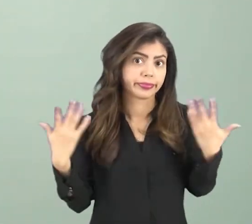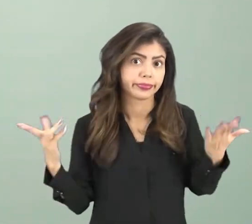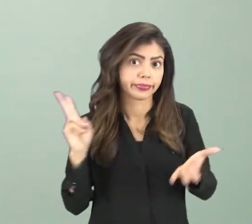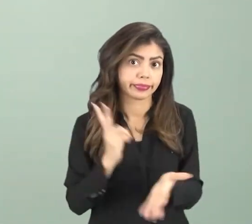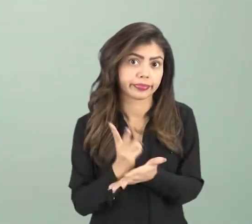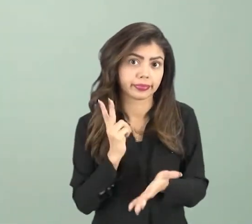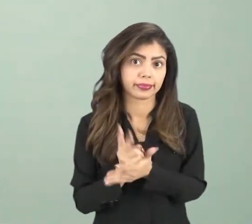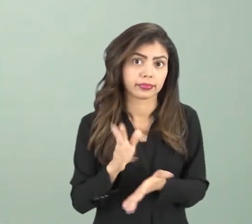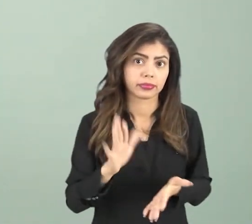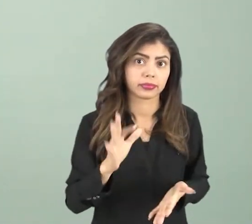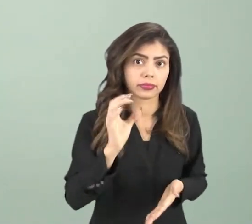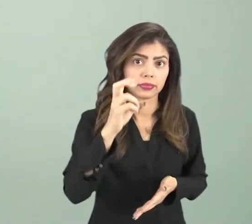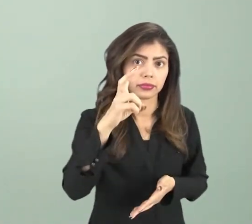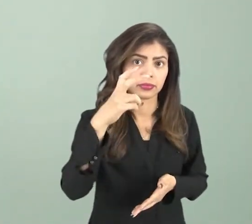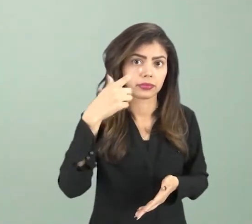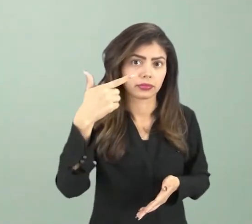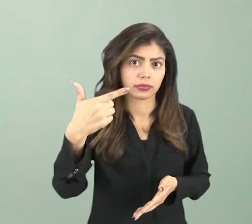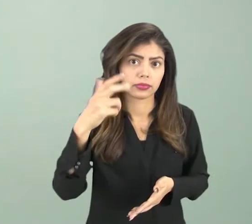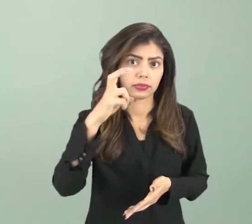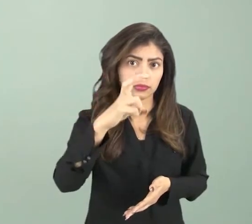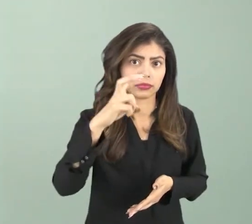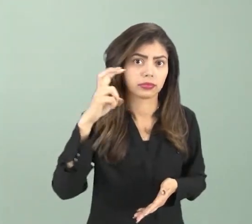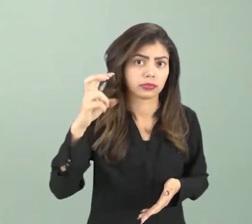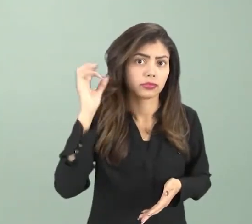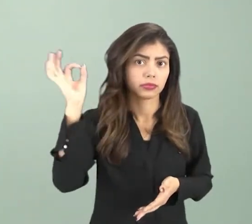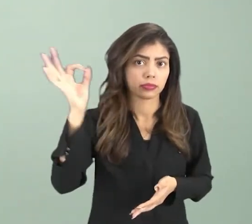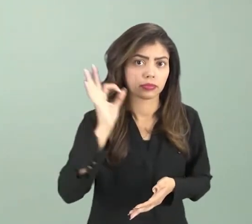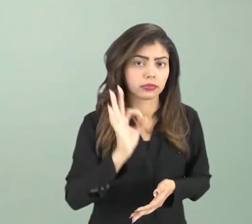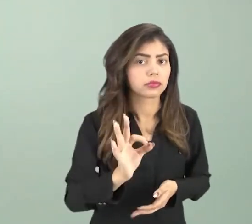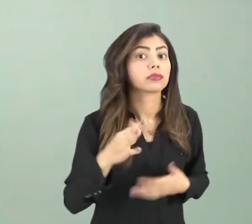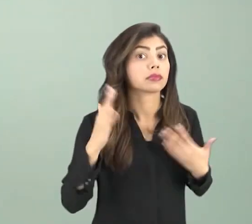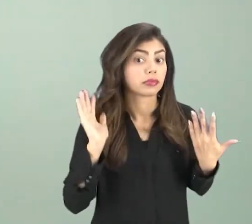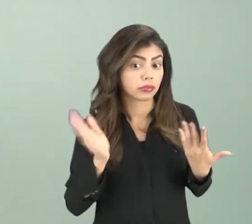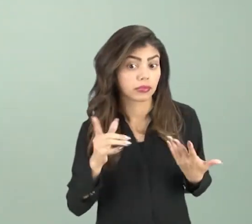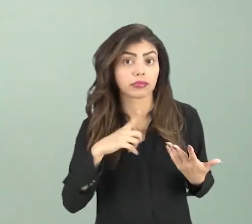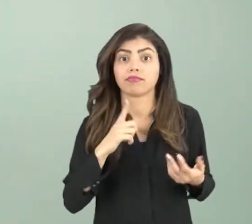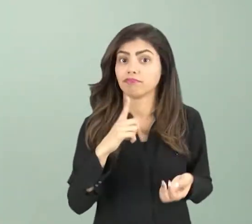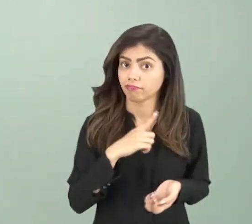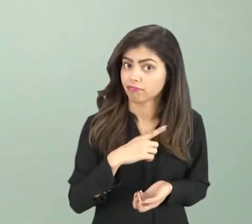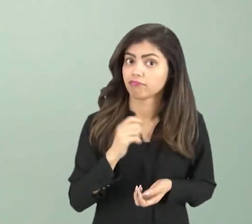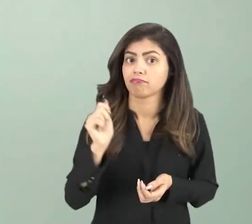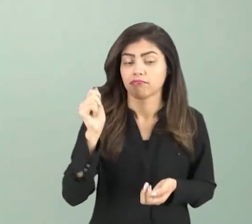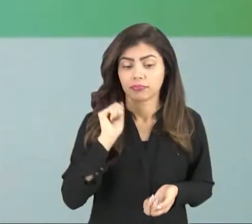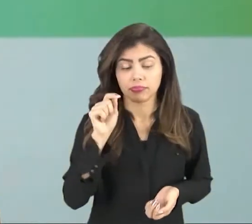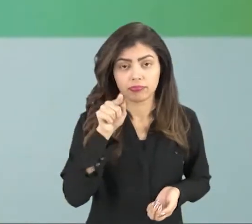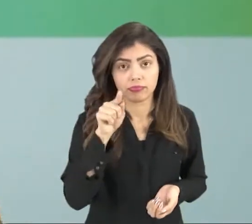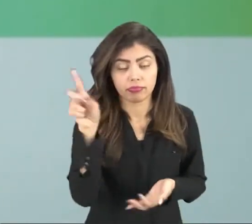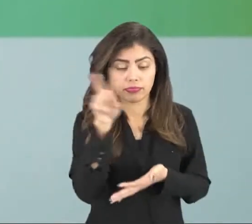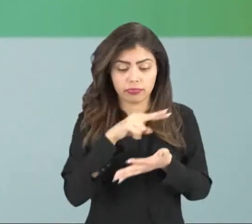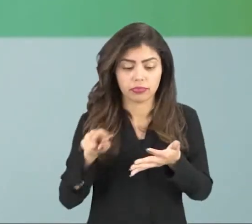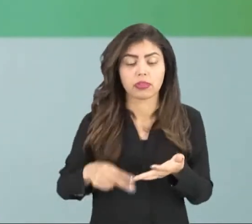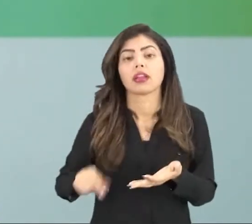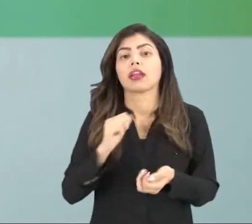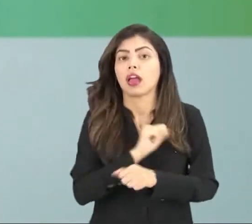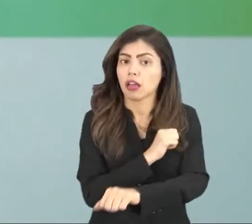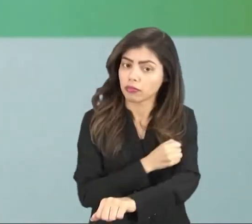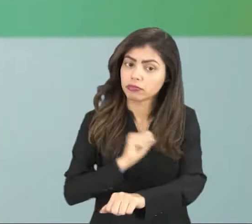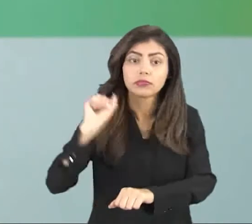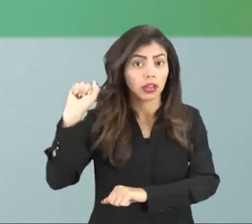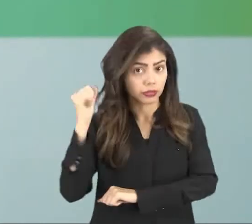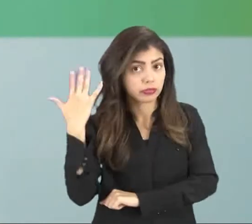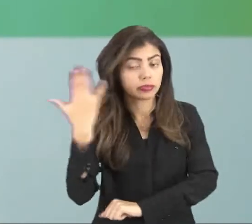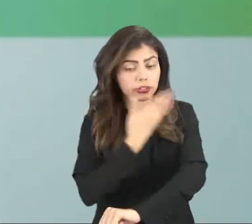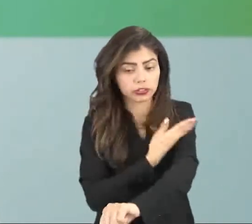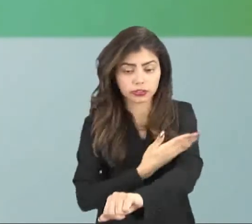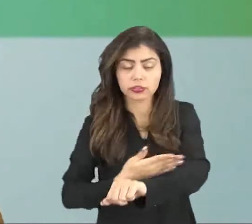de 52, 55% de probabilidade de cair. Então, se você ler, se você tiver costume de ler esse tipo